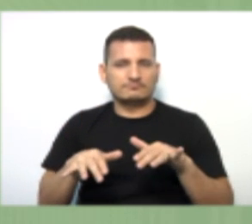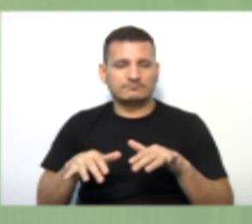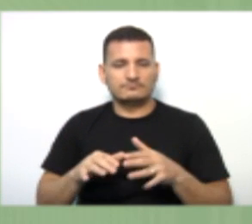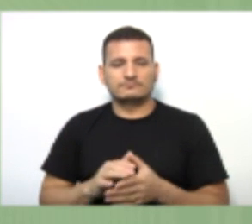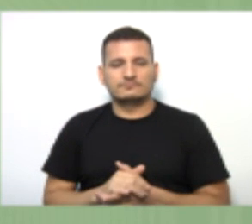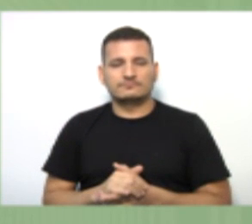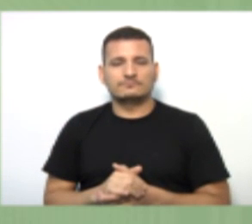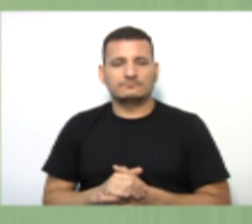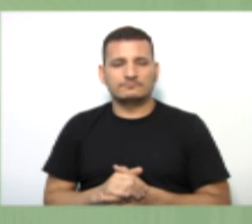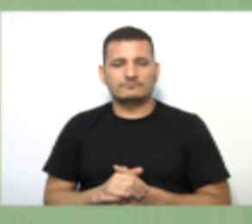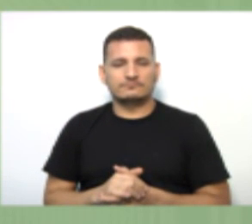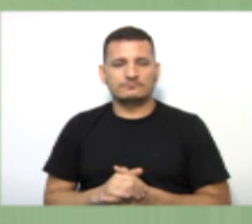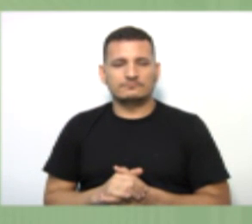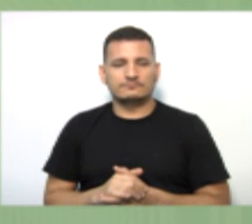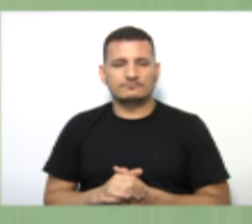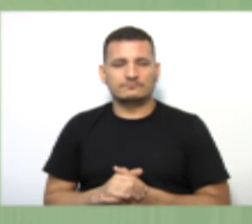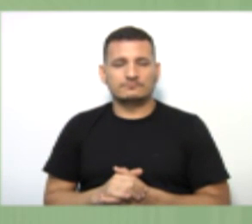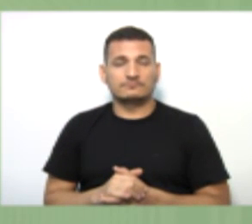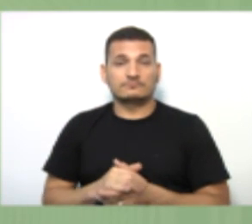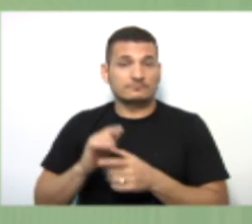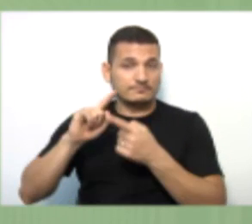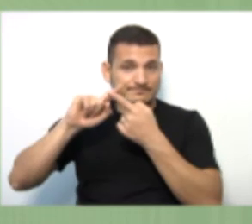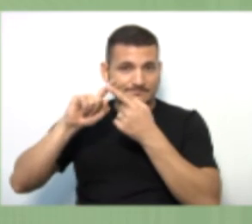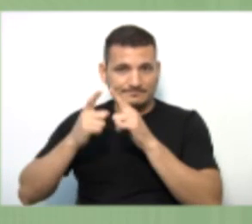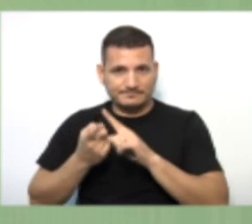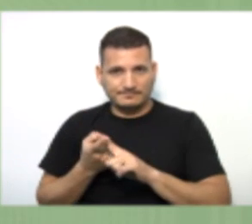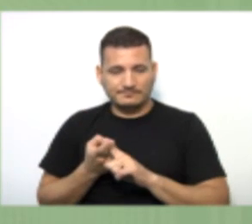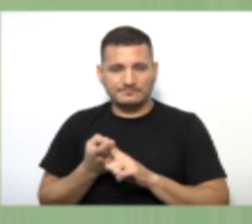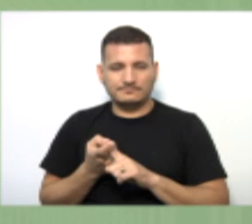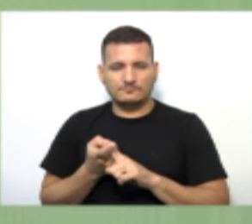Vamos lá. A lógica